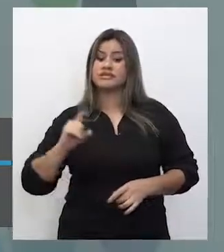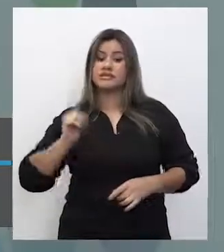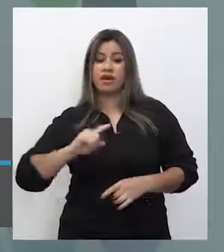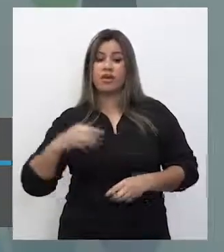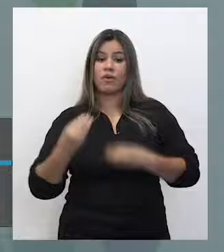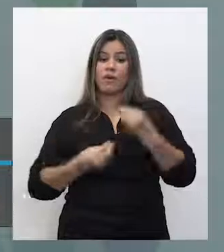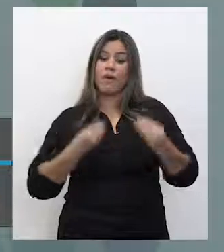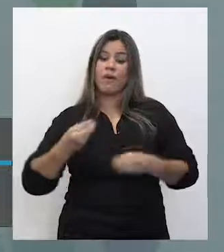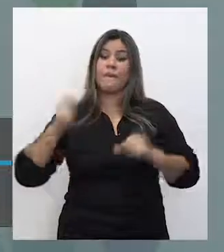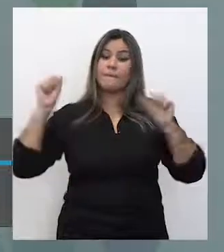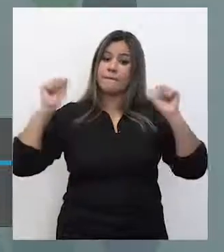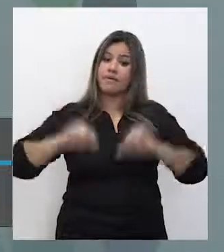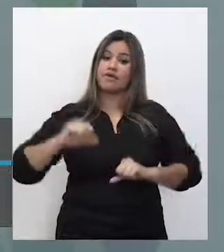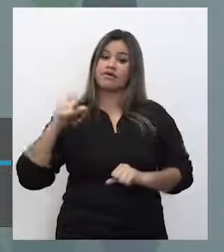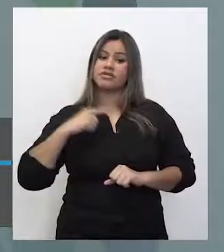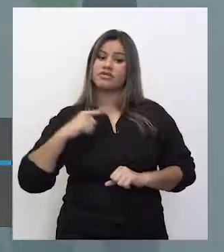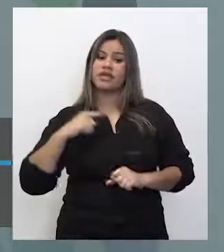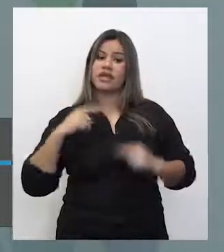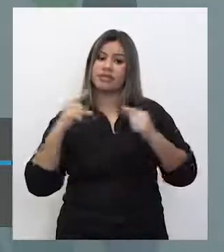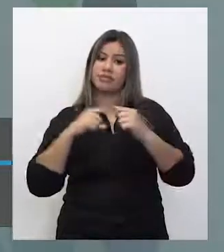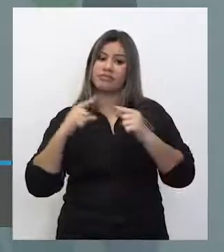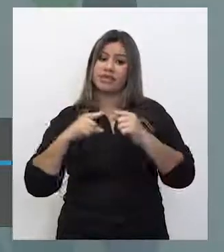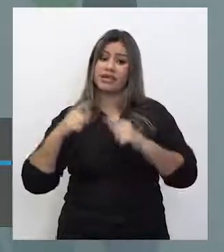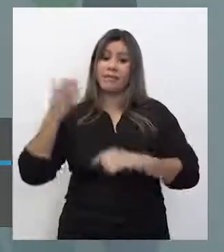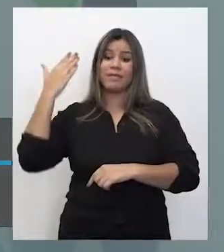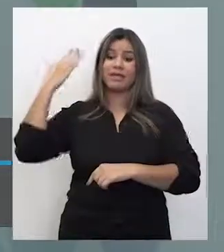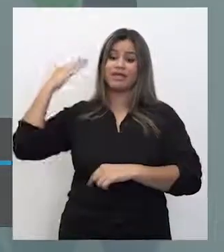ser muito pior que os nossos pais. Os